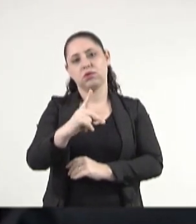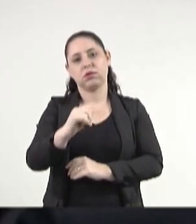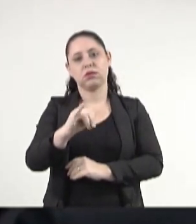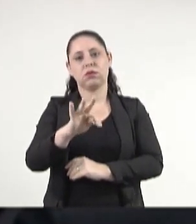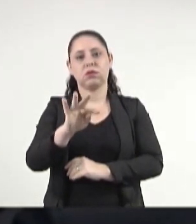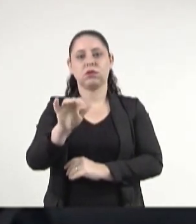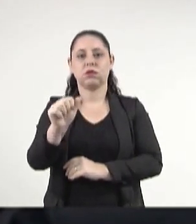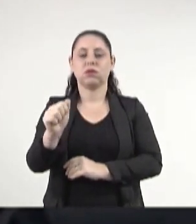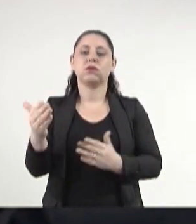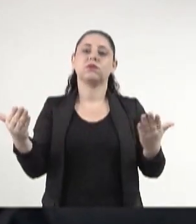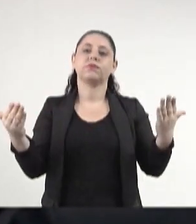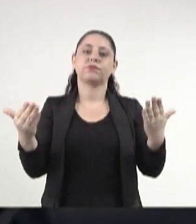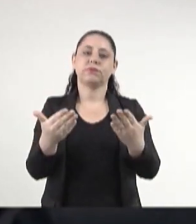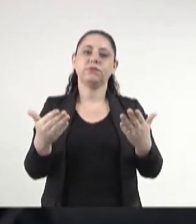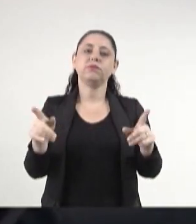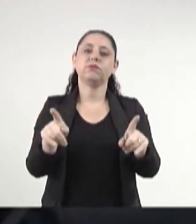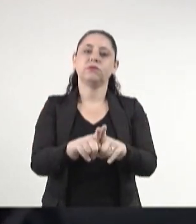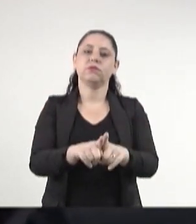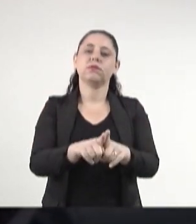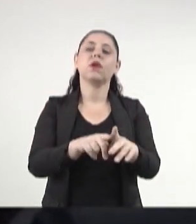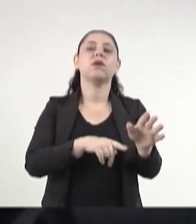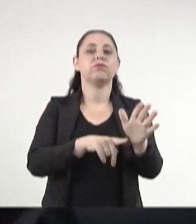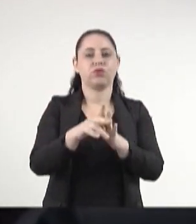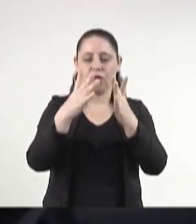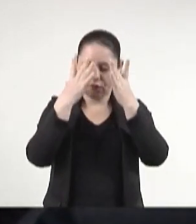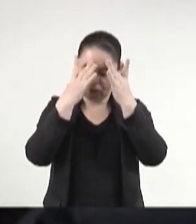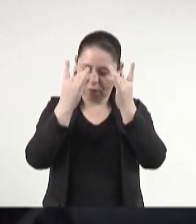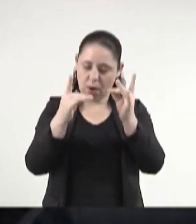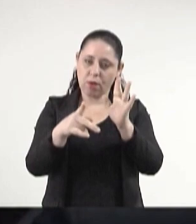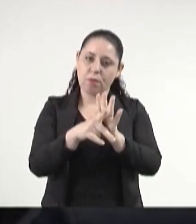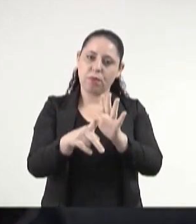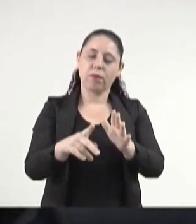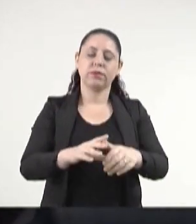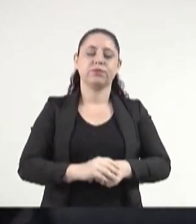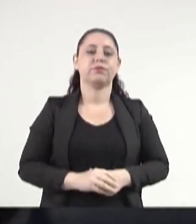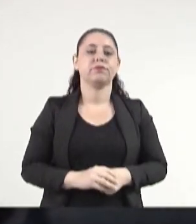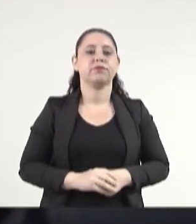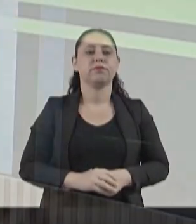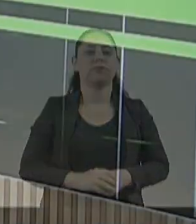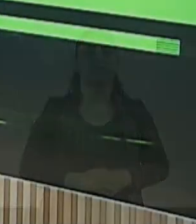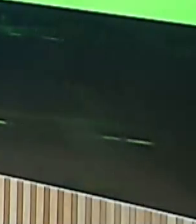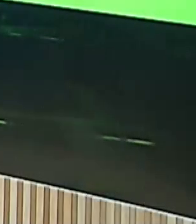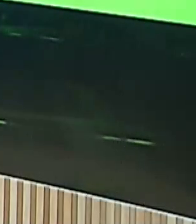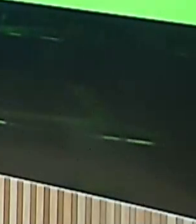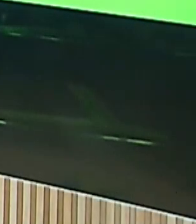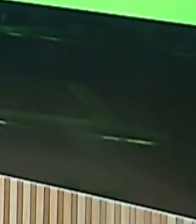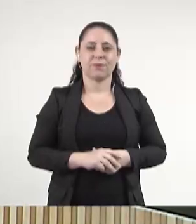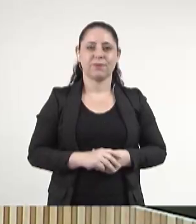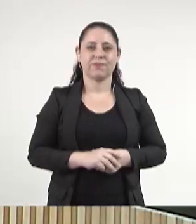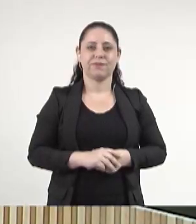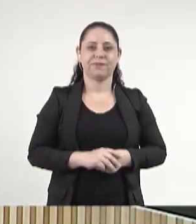agora o perito papiloscopista também é um perito oficial forense.